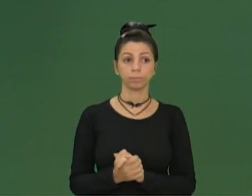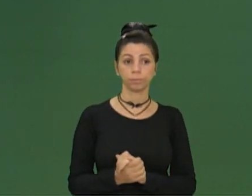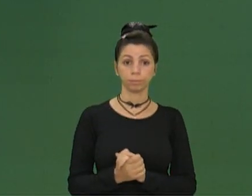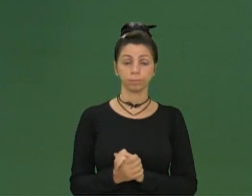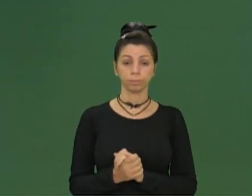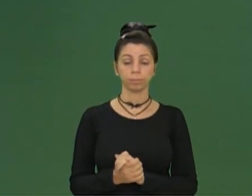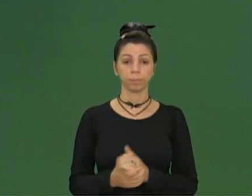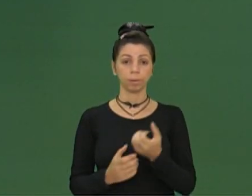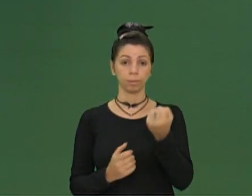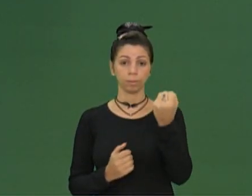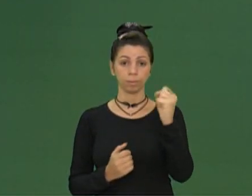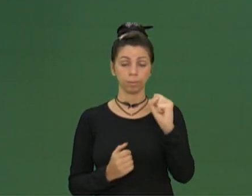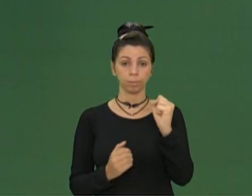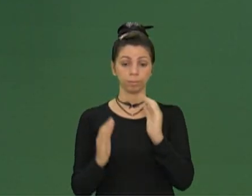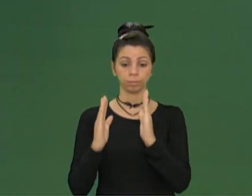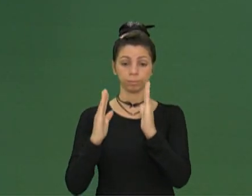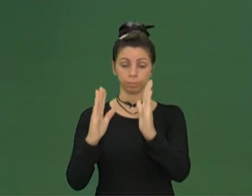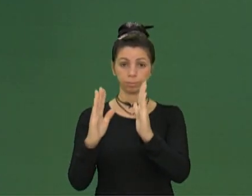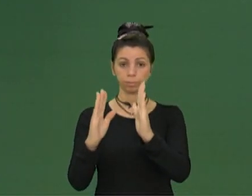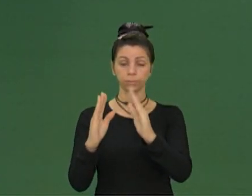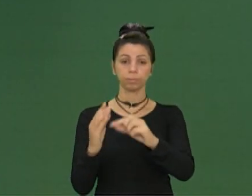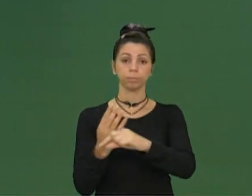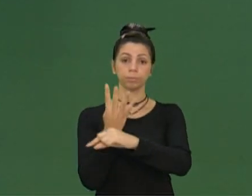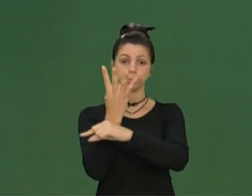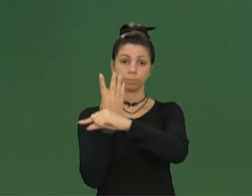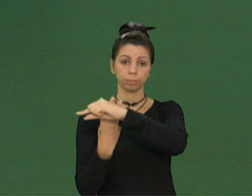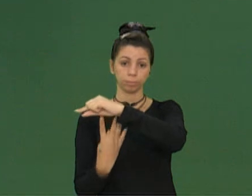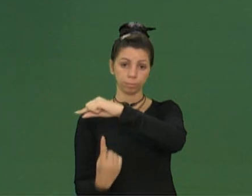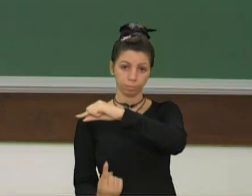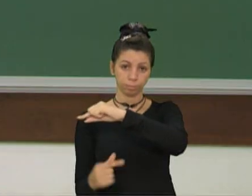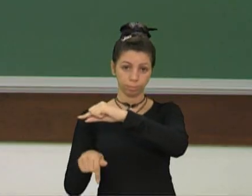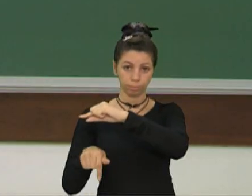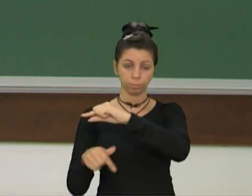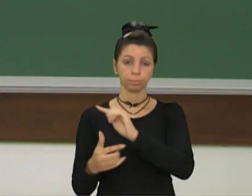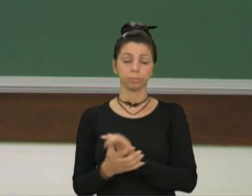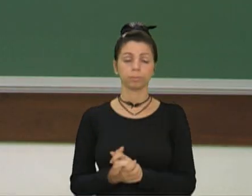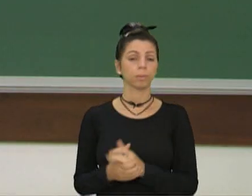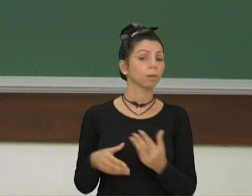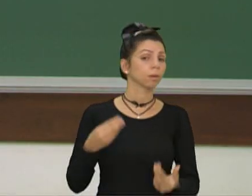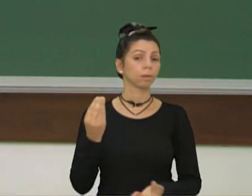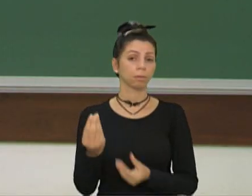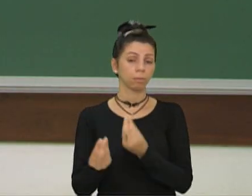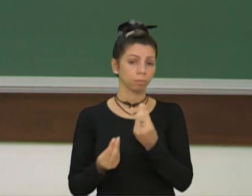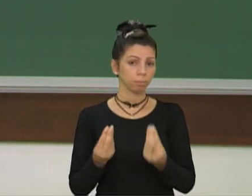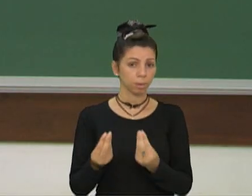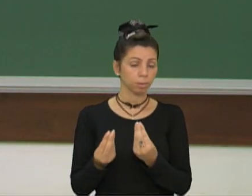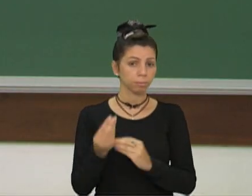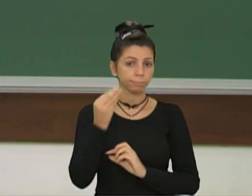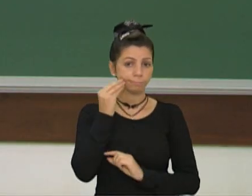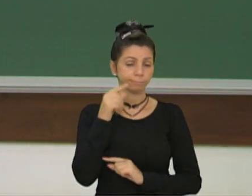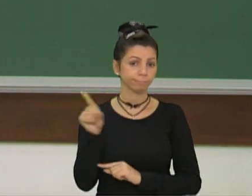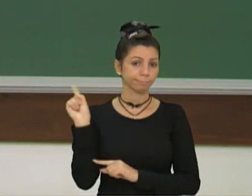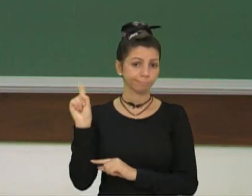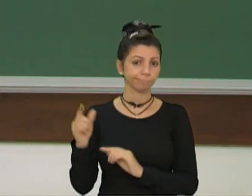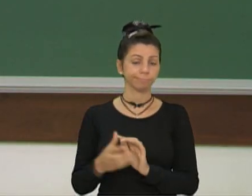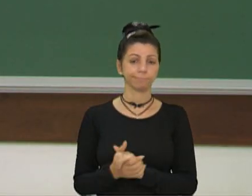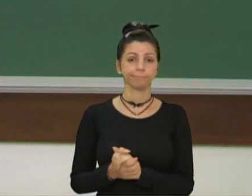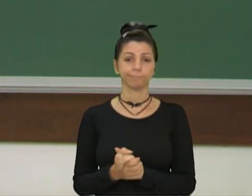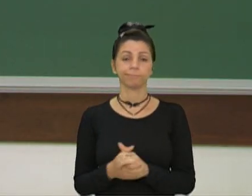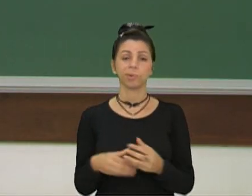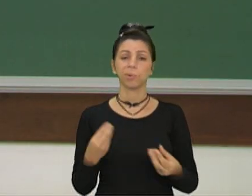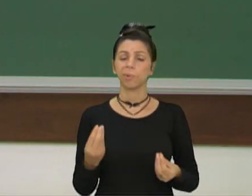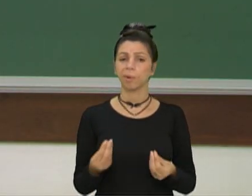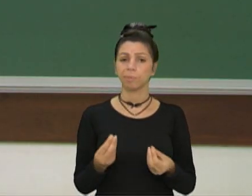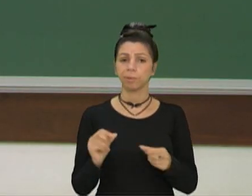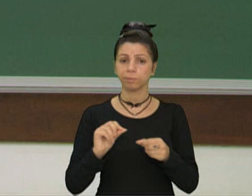é 8 e também 4 sétimos. Como que vocês fazem para testar isso? Como que pode ser